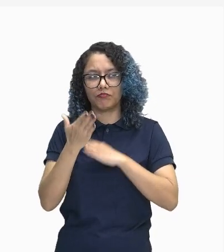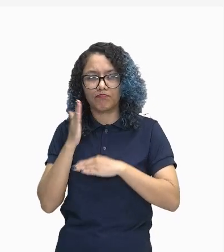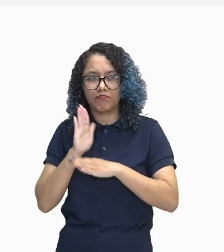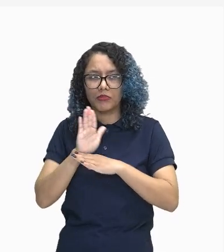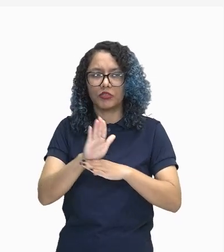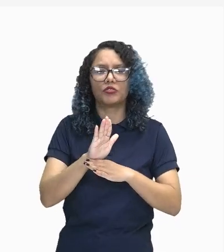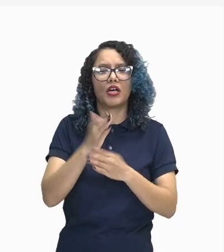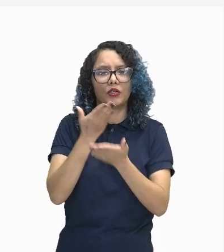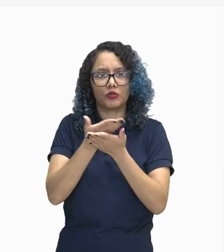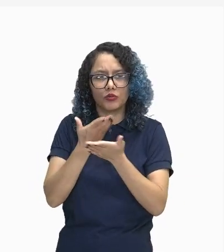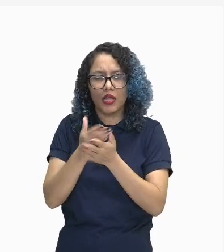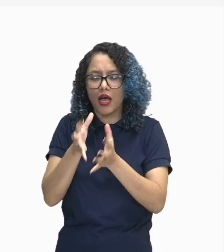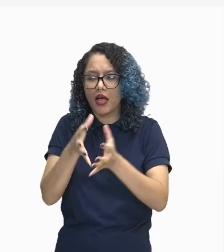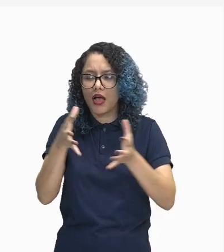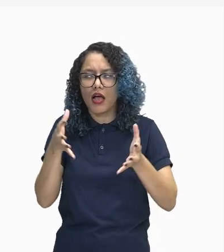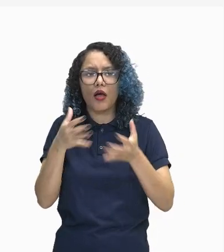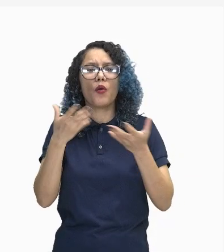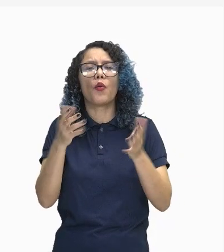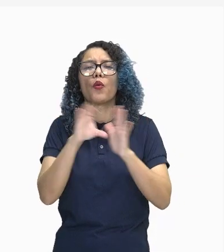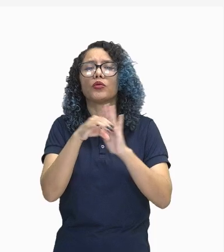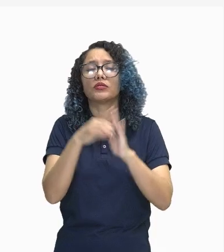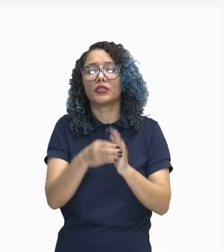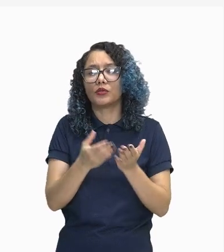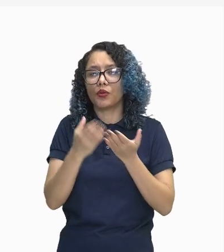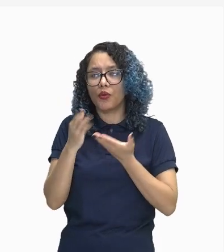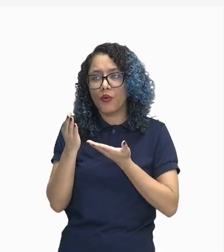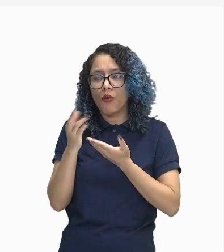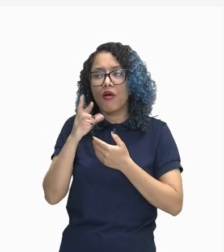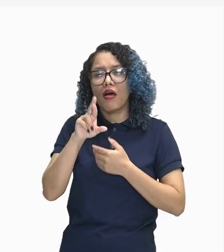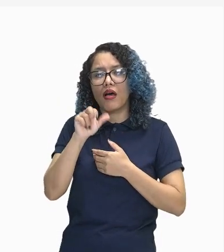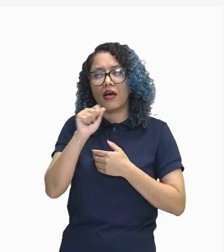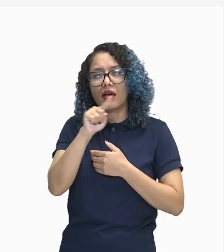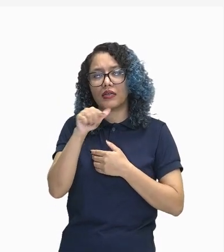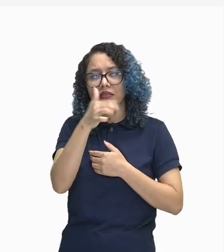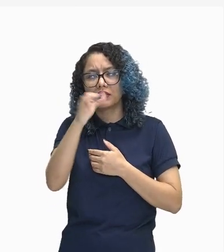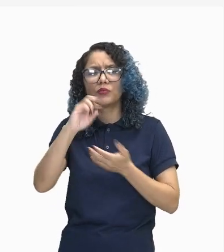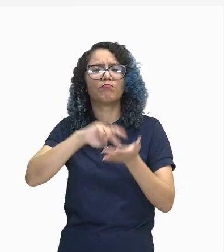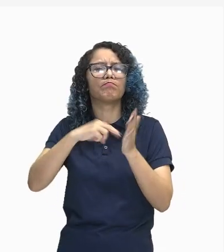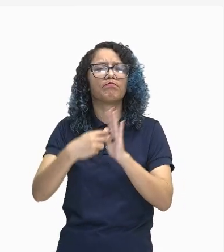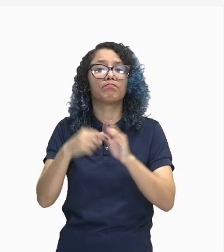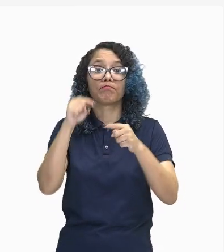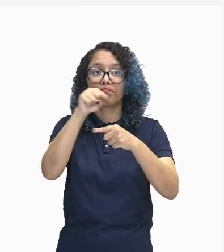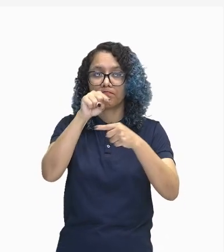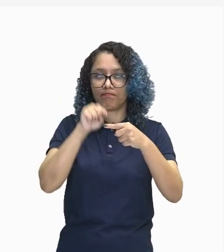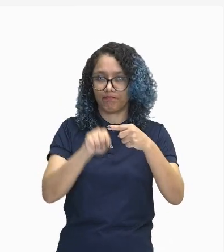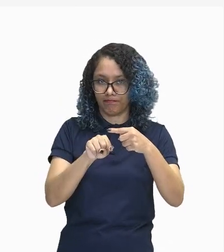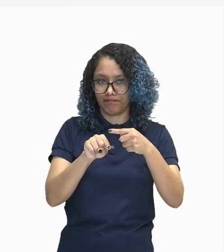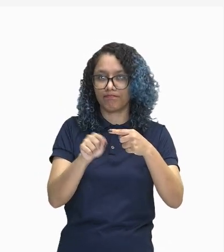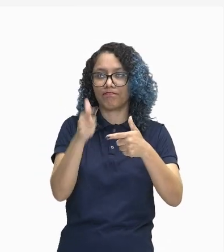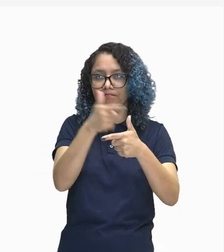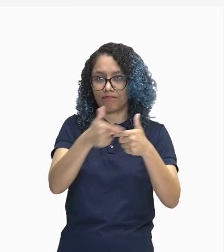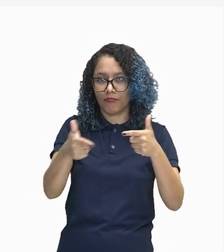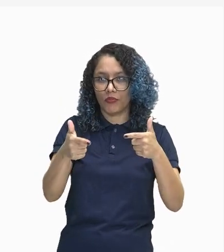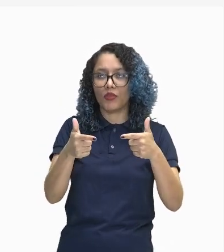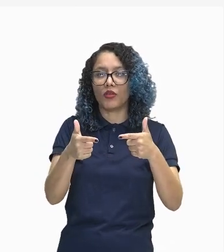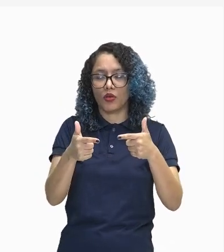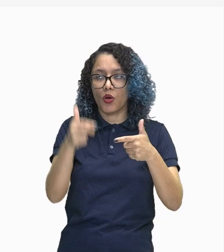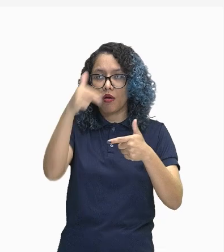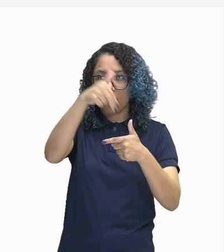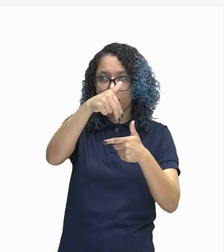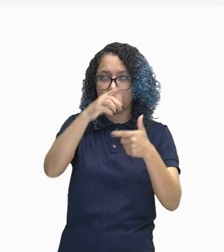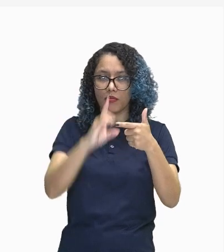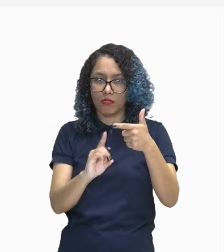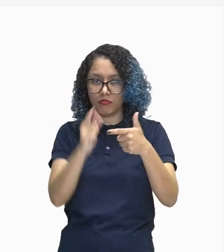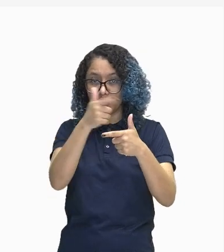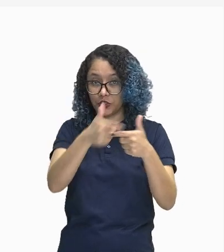das grandezas, é o conceito de razão, né? Lembrando que razão é uma divisão, né, entre o número, entre o numerador e o denominador. A razão é